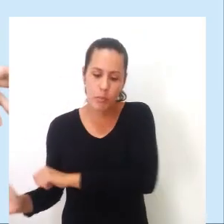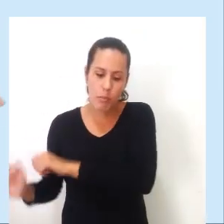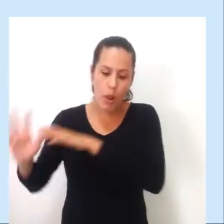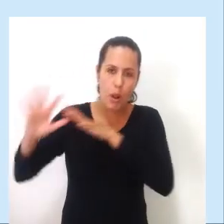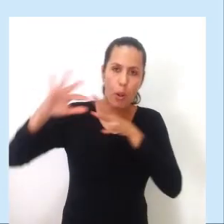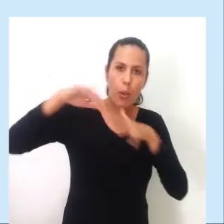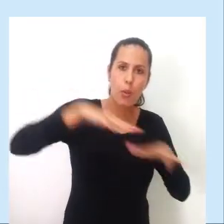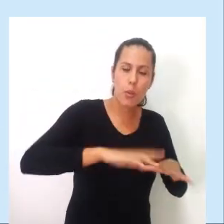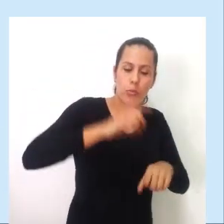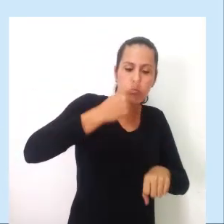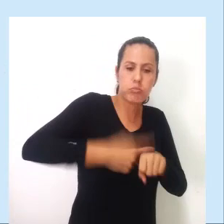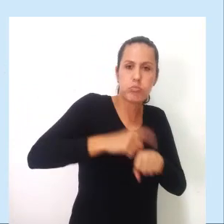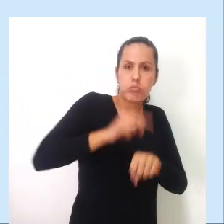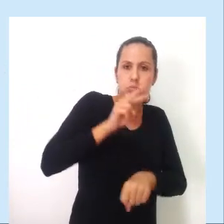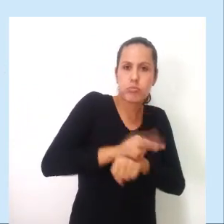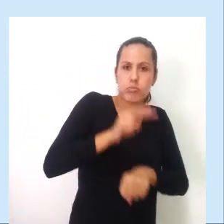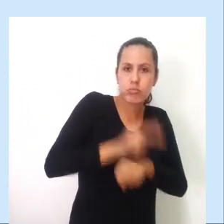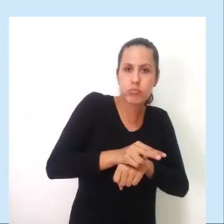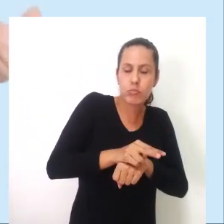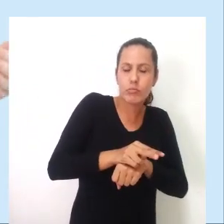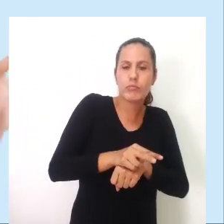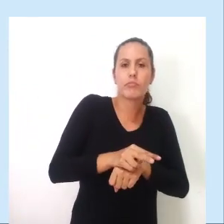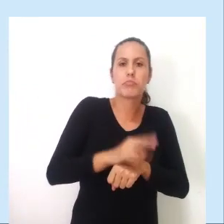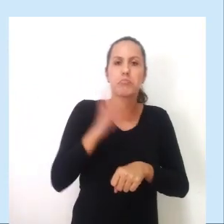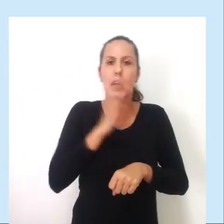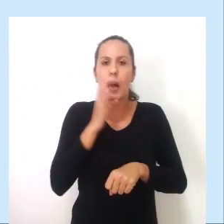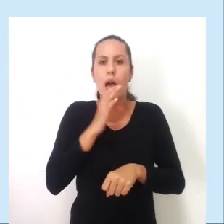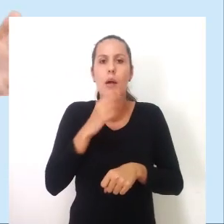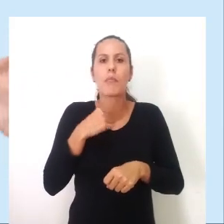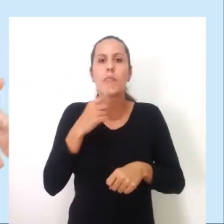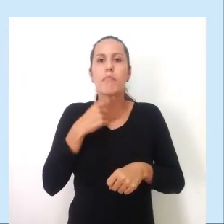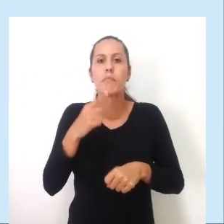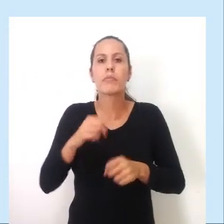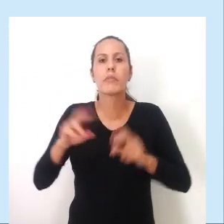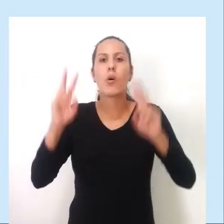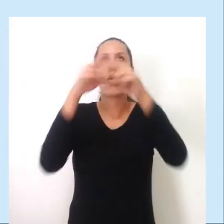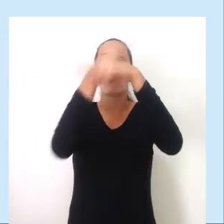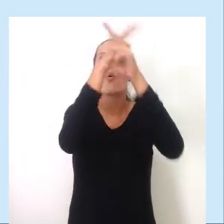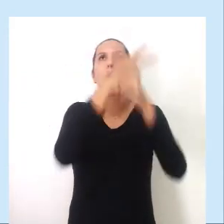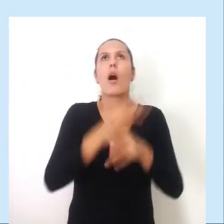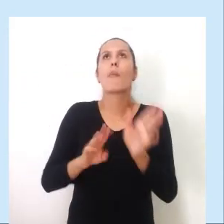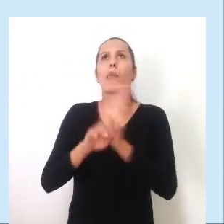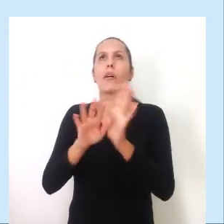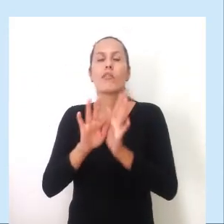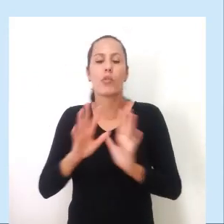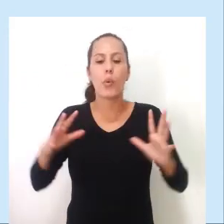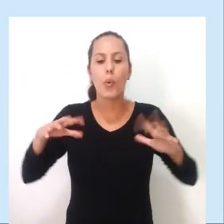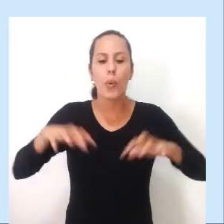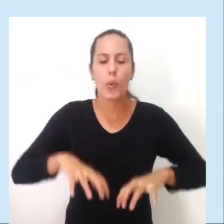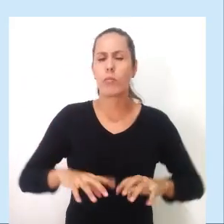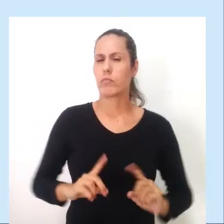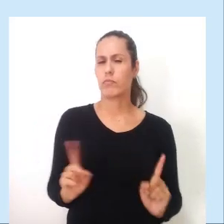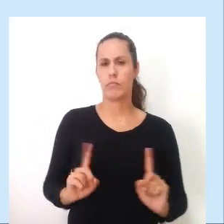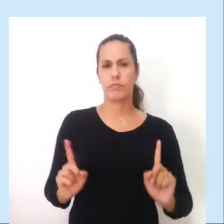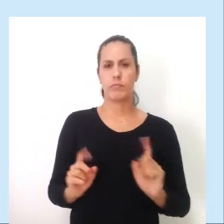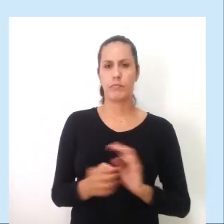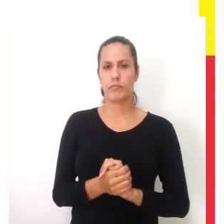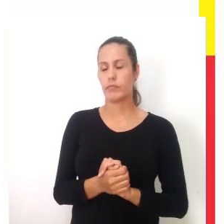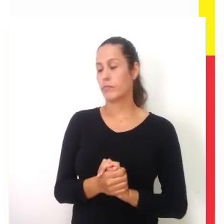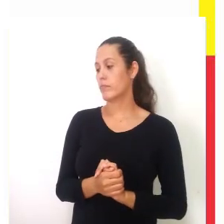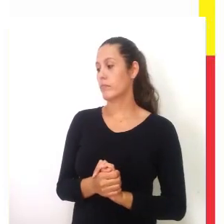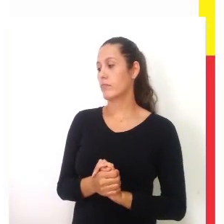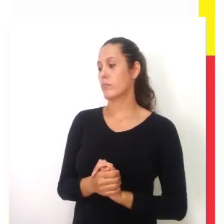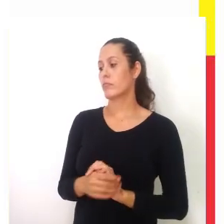sedimentos e, como ele vai ser rapidamente coberto, não vai haver exposição ao ar, ok? E aí a